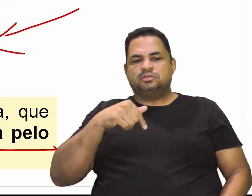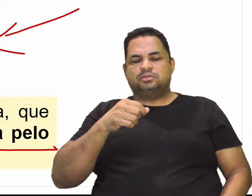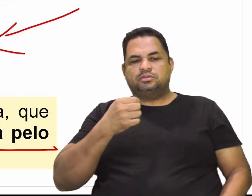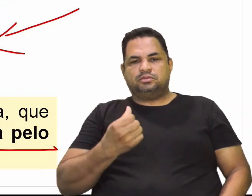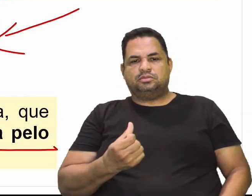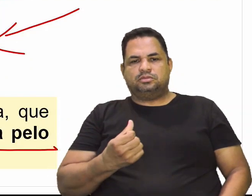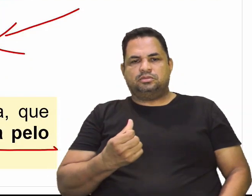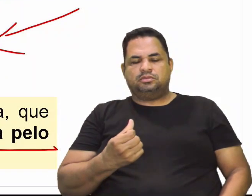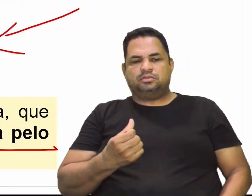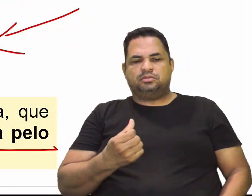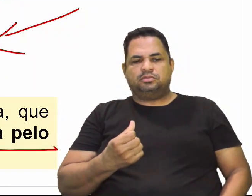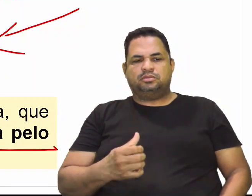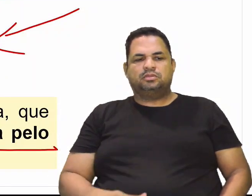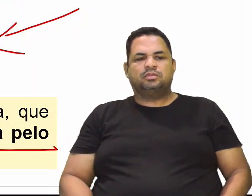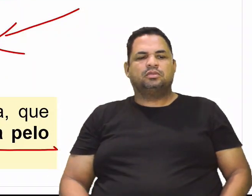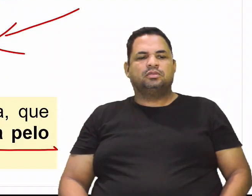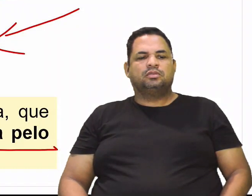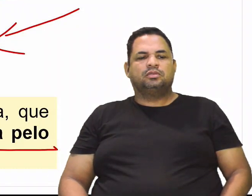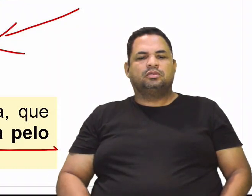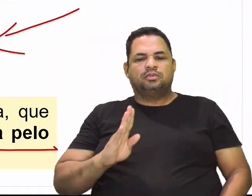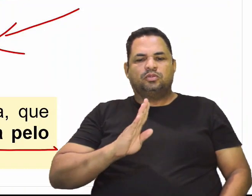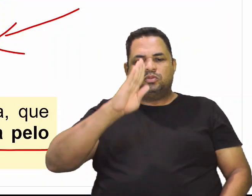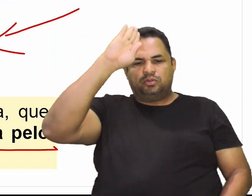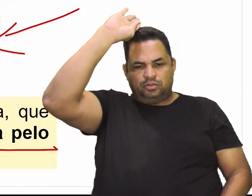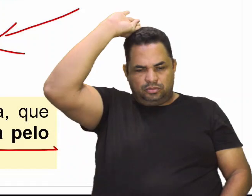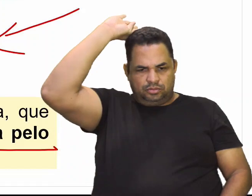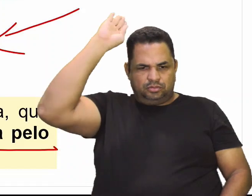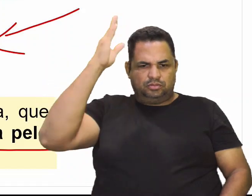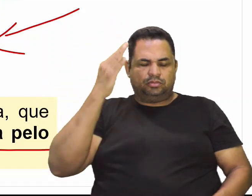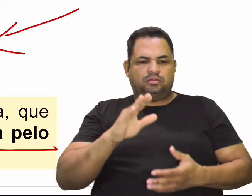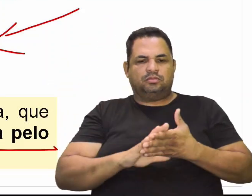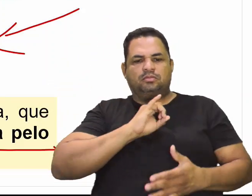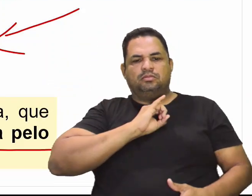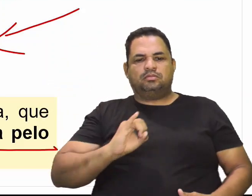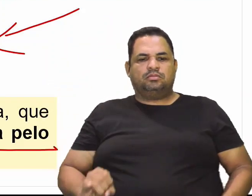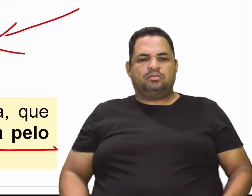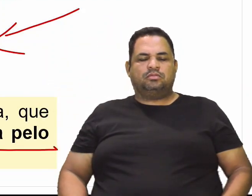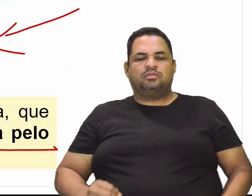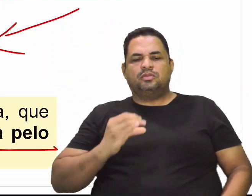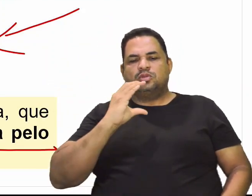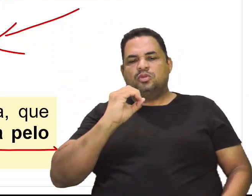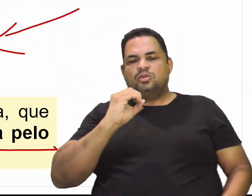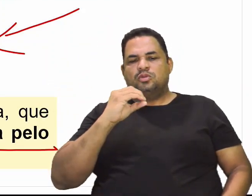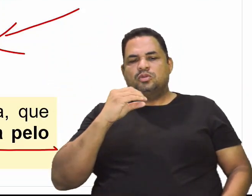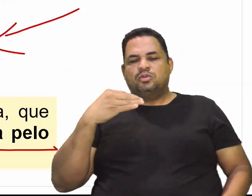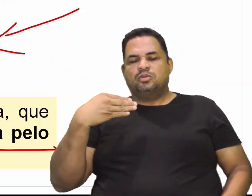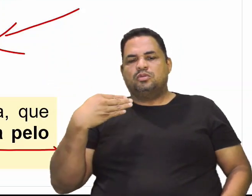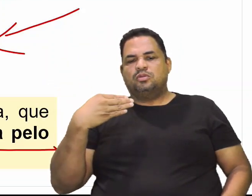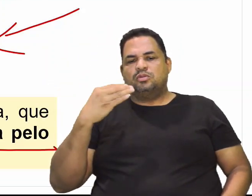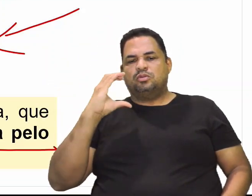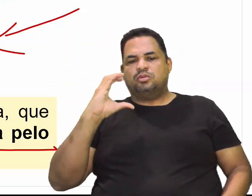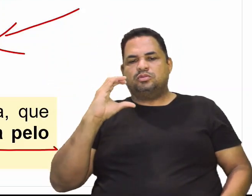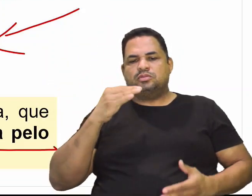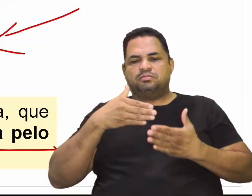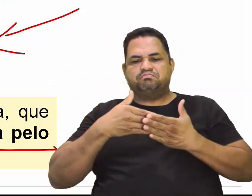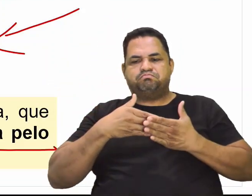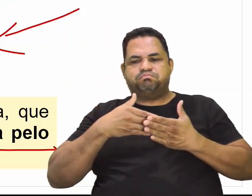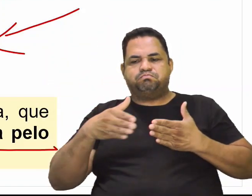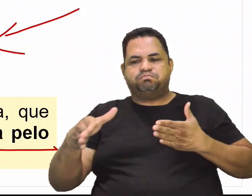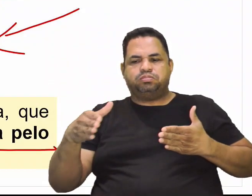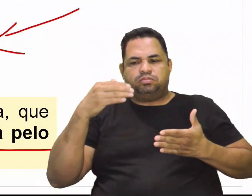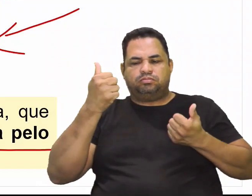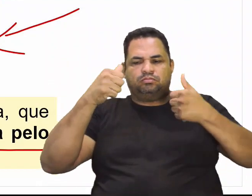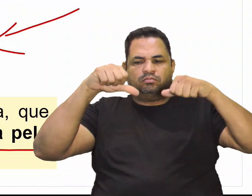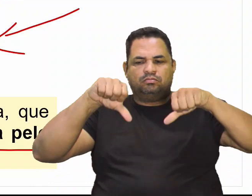476, Roma, o Império Romano do Ocidente, veio a ser destruído